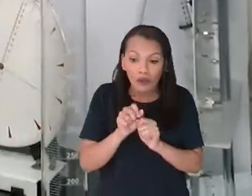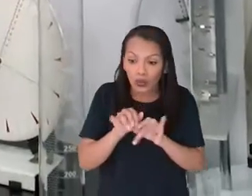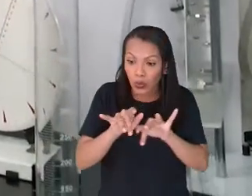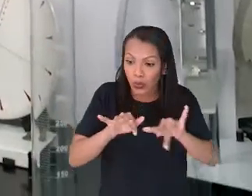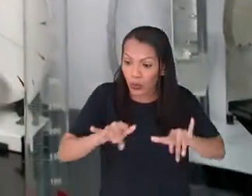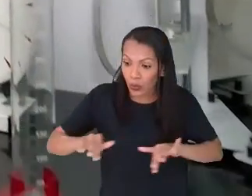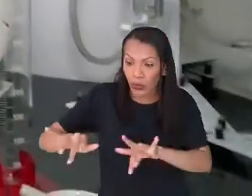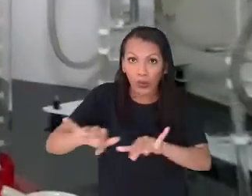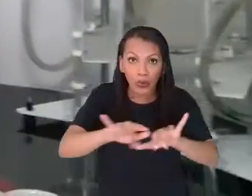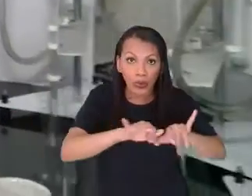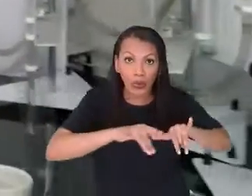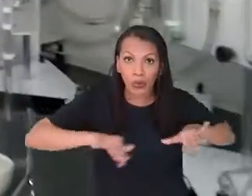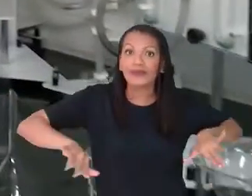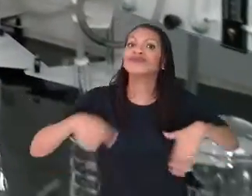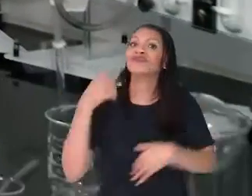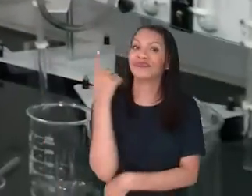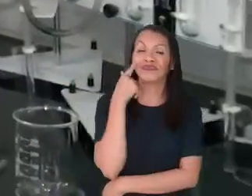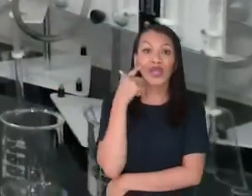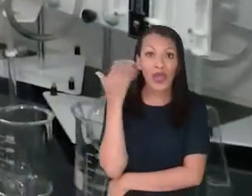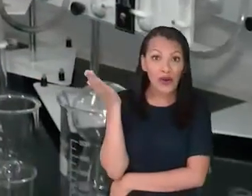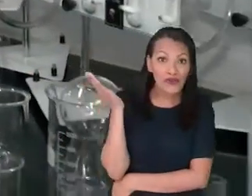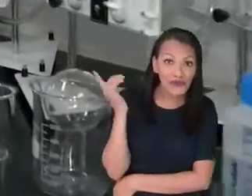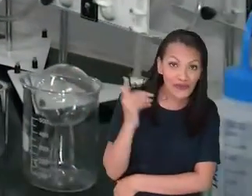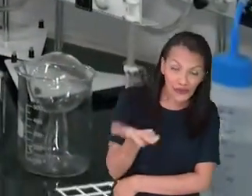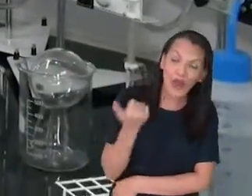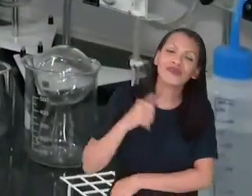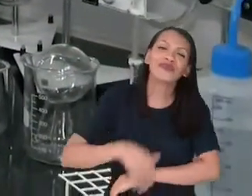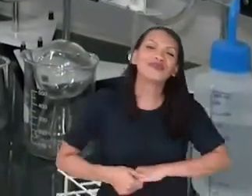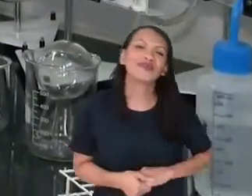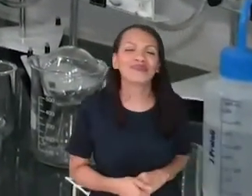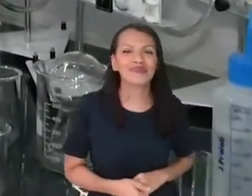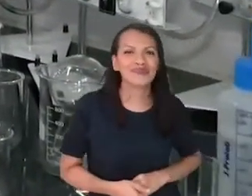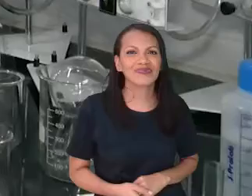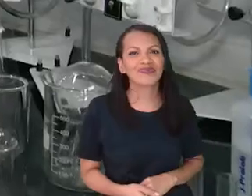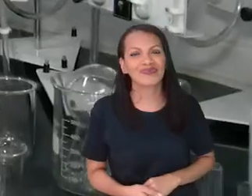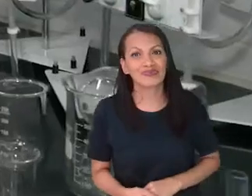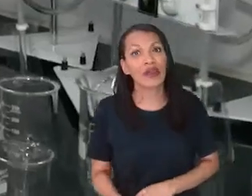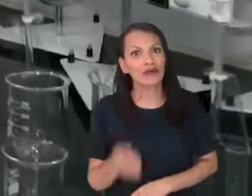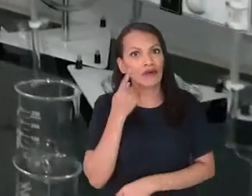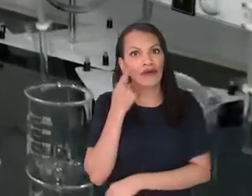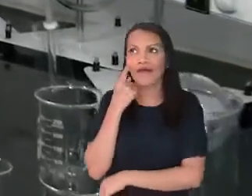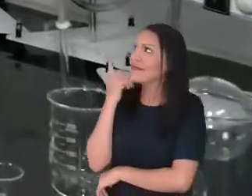reprodução, gente. Vamos para mais um. Esse aqui, ele é bem